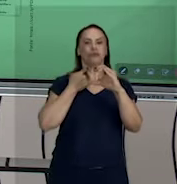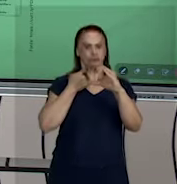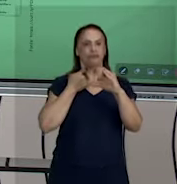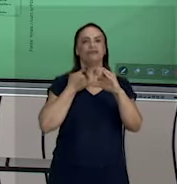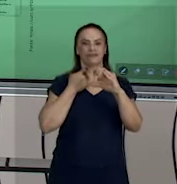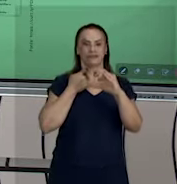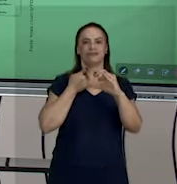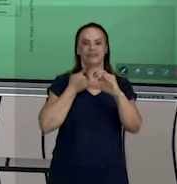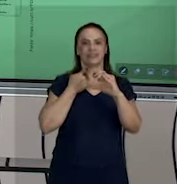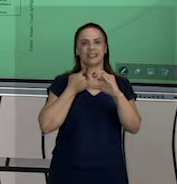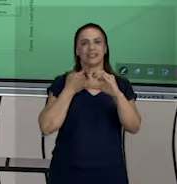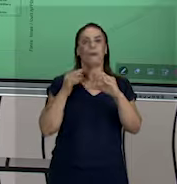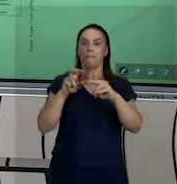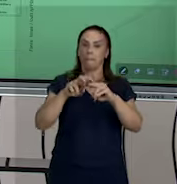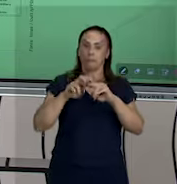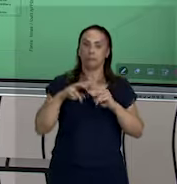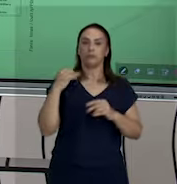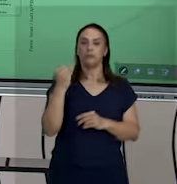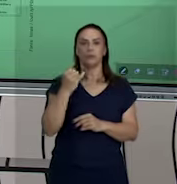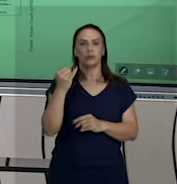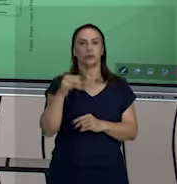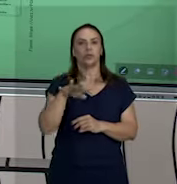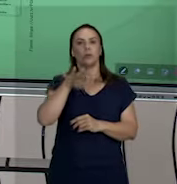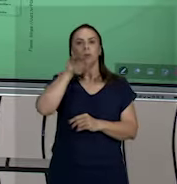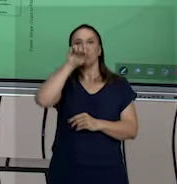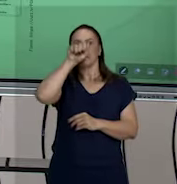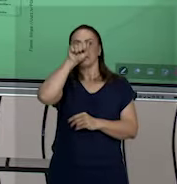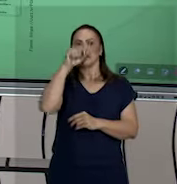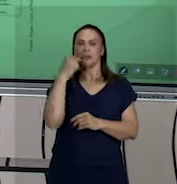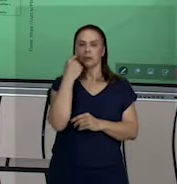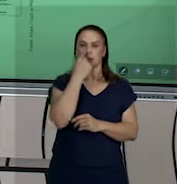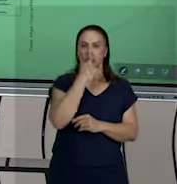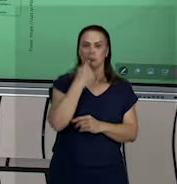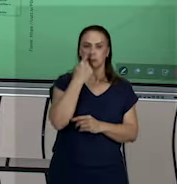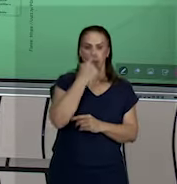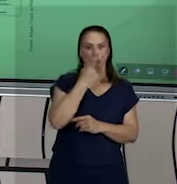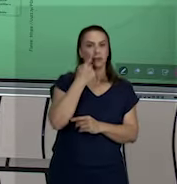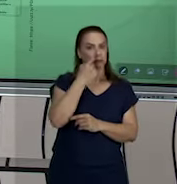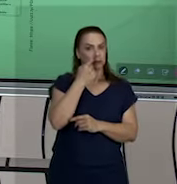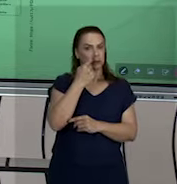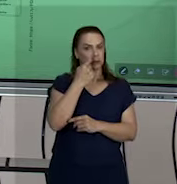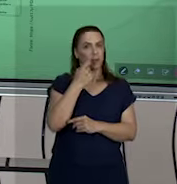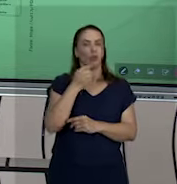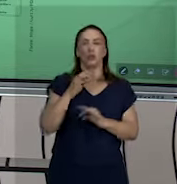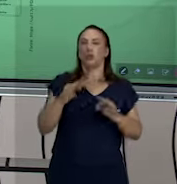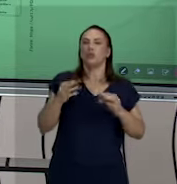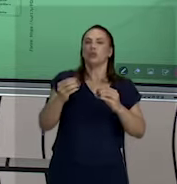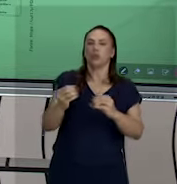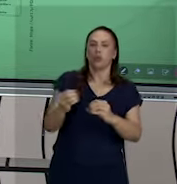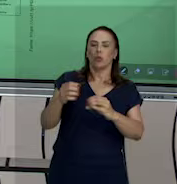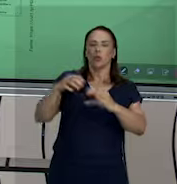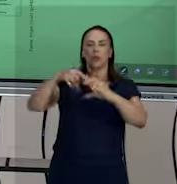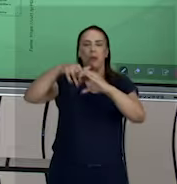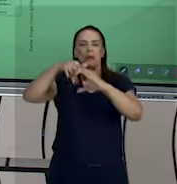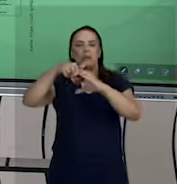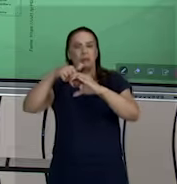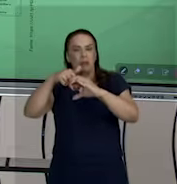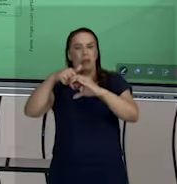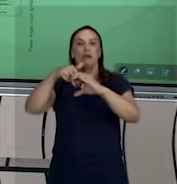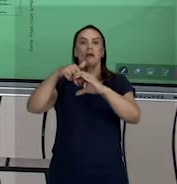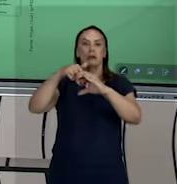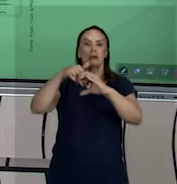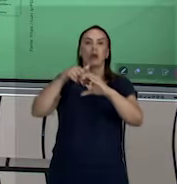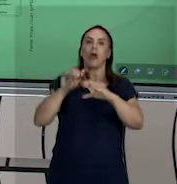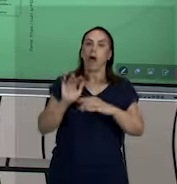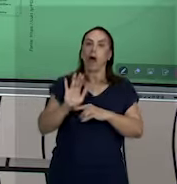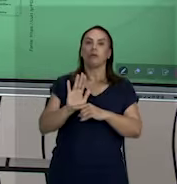nasal. Então, todas essas estruturas, como os cílios, os próprios pelos, eles irão